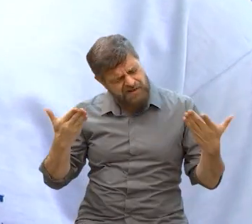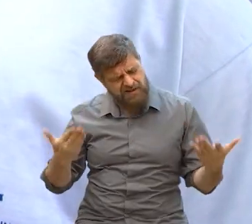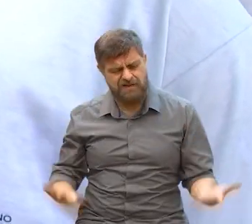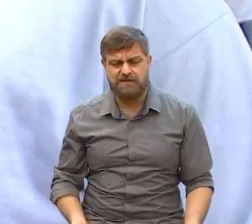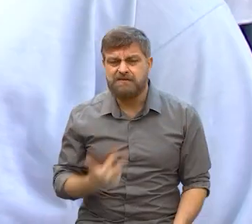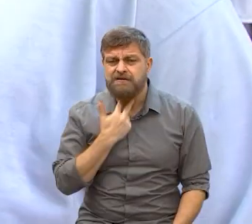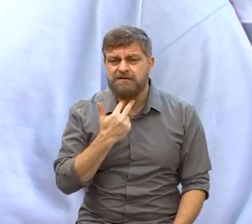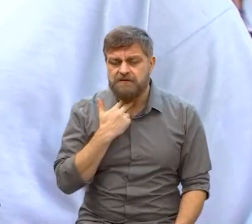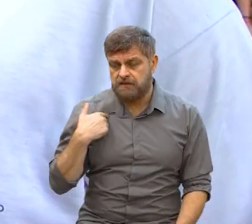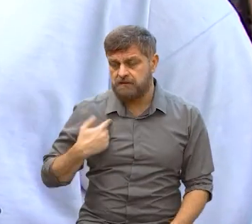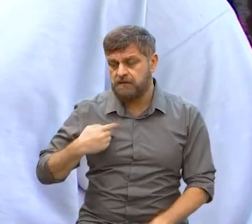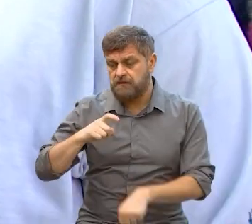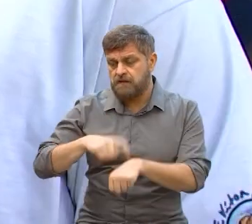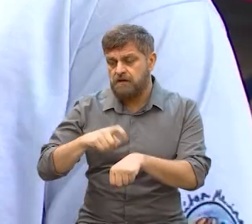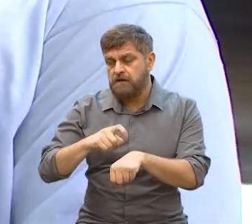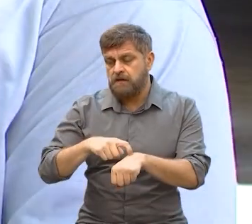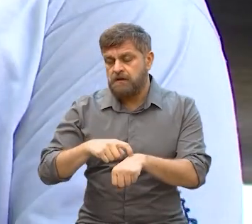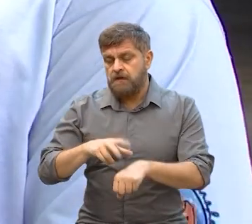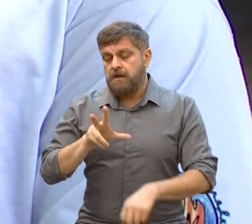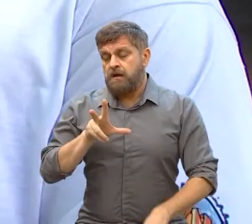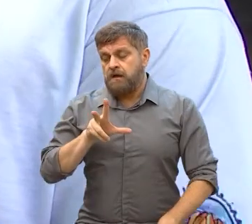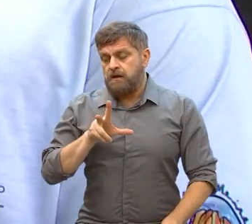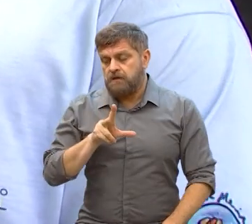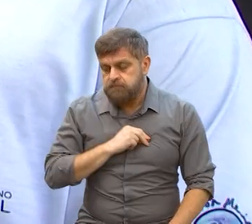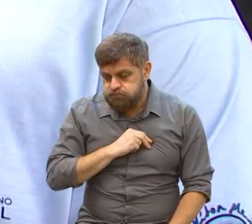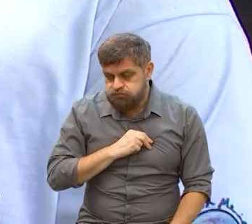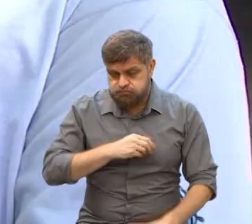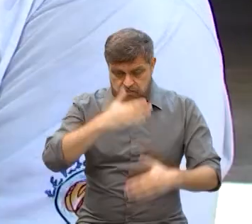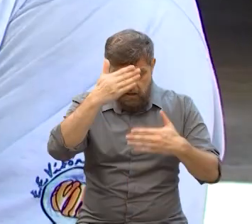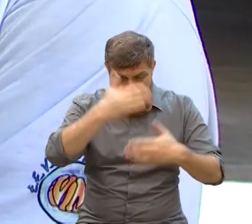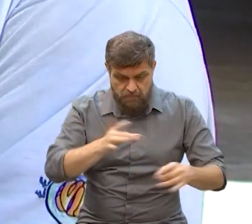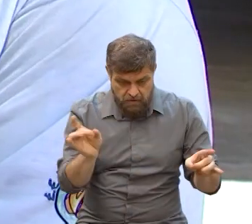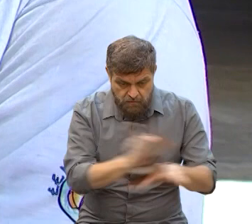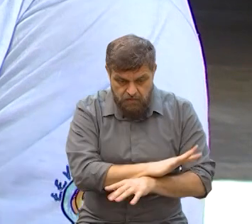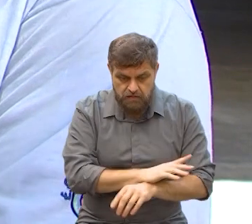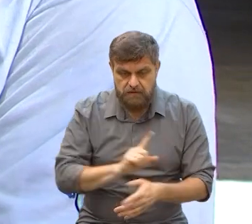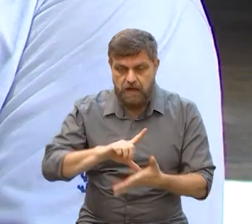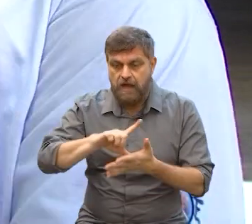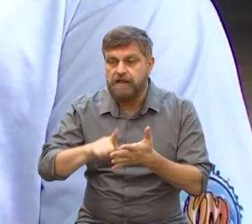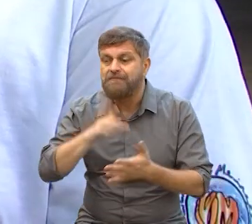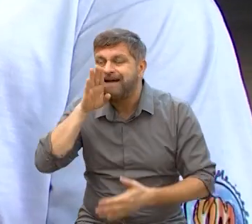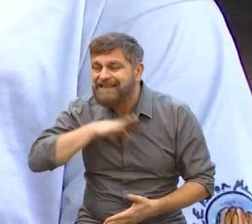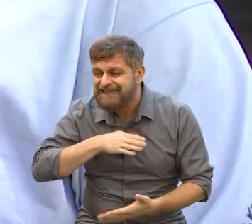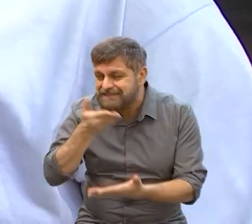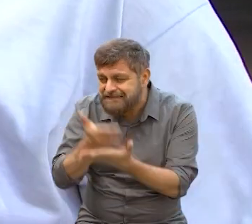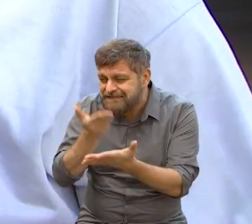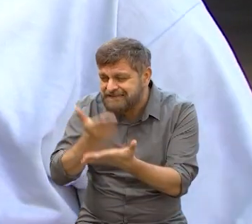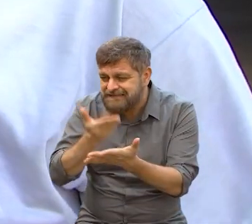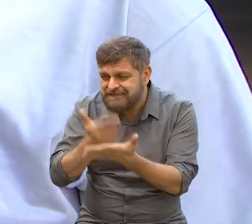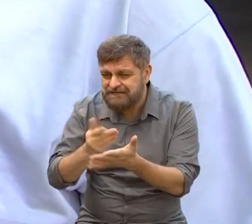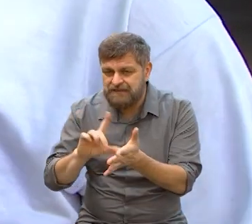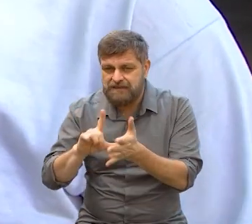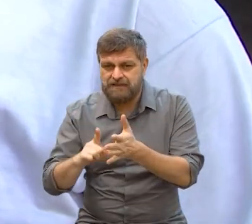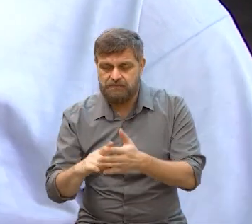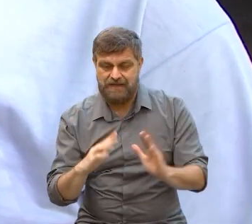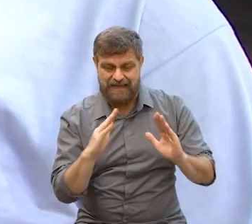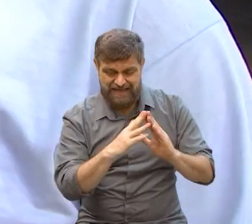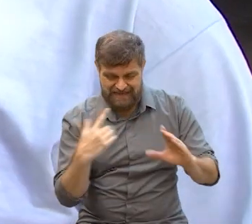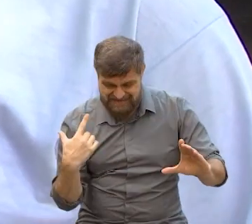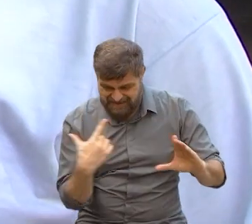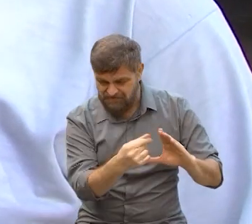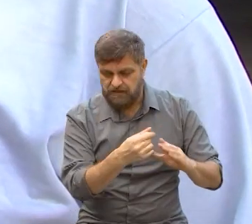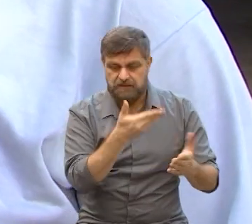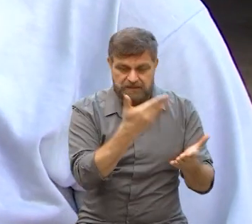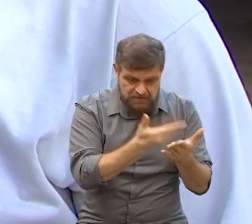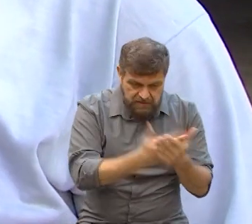daí depois a gente tem um tempo, que é depois que acaba as provas, tem a aula à tarde ainda. E depois que você vai embora, você chega em casa, você tem que estudar